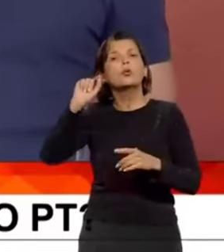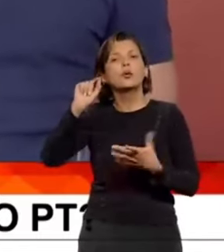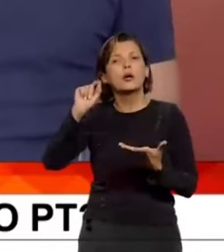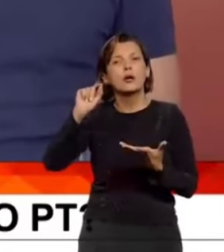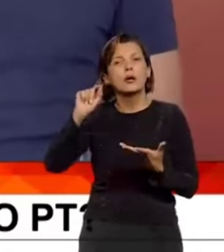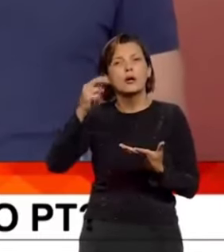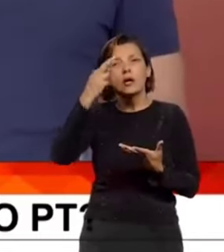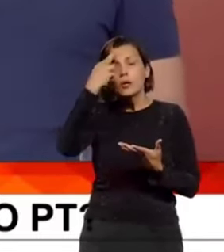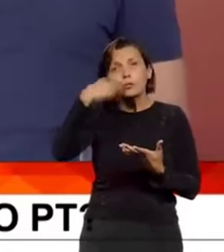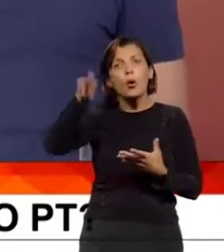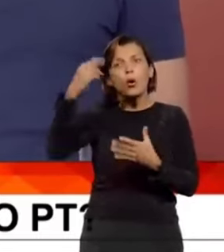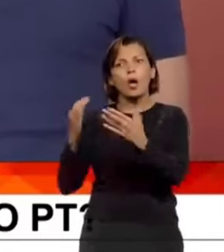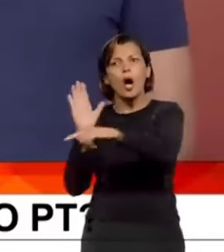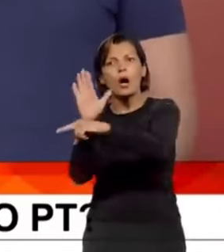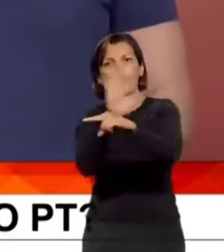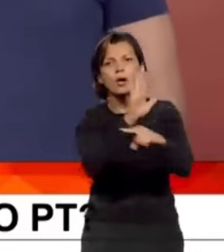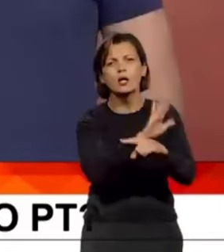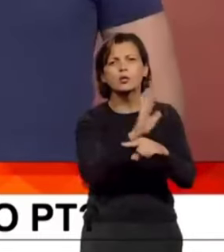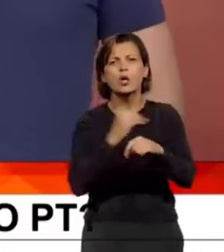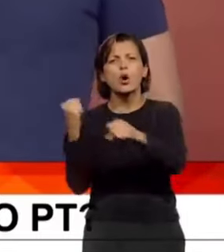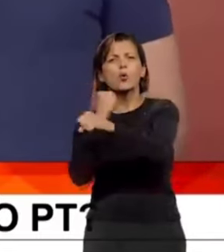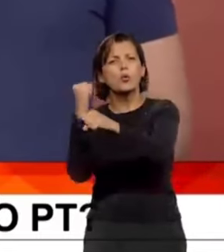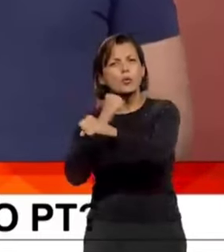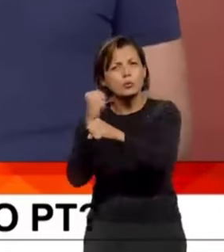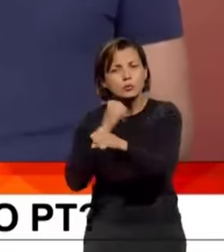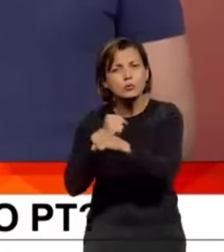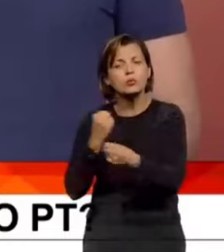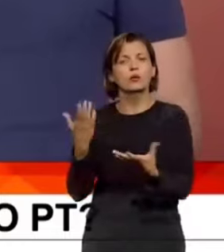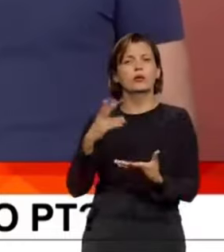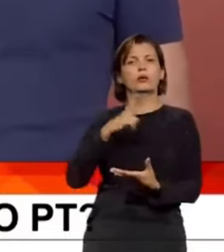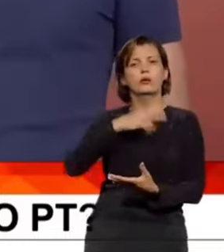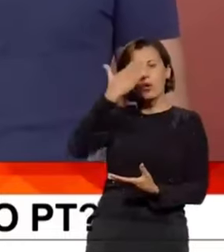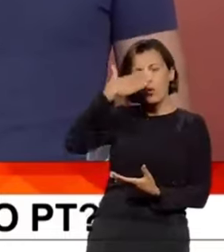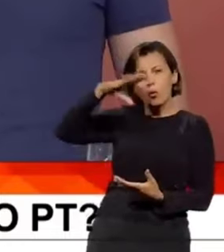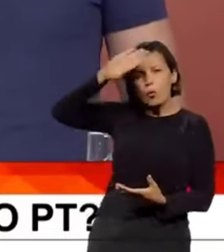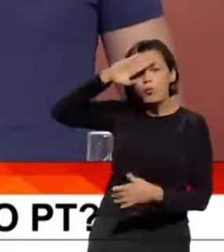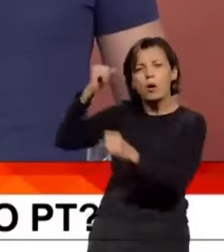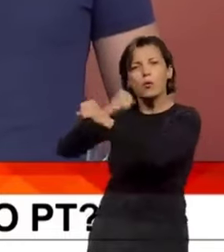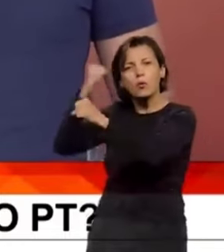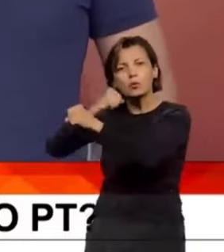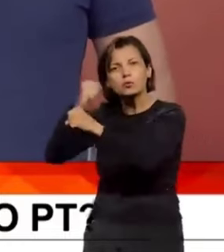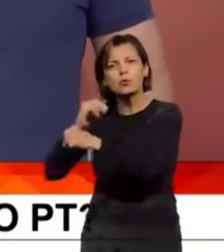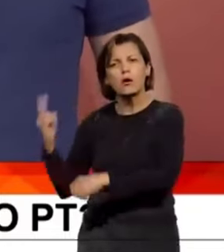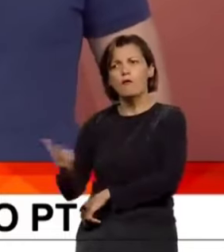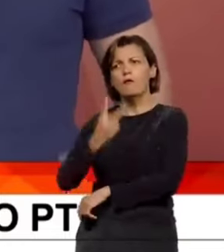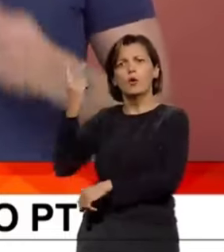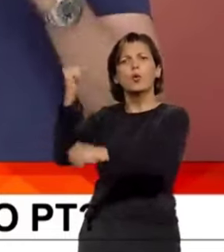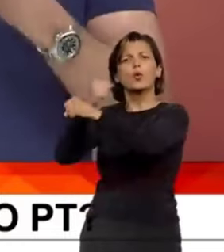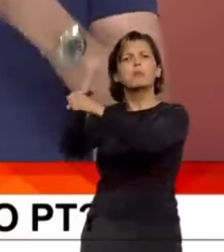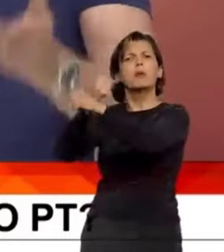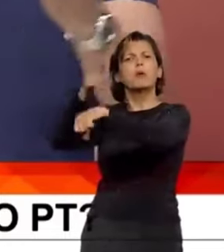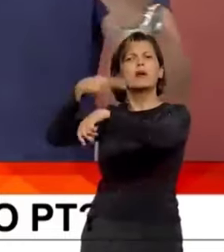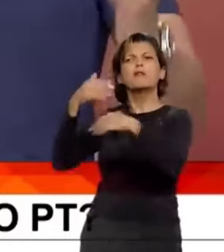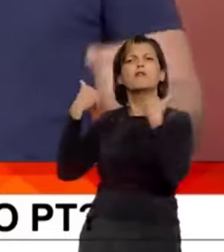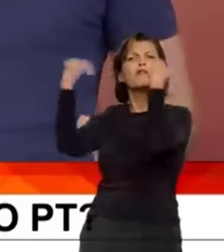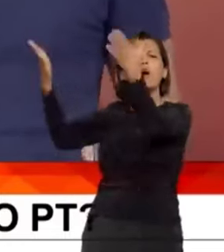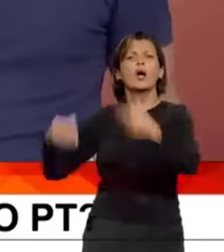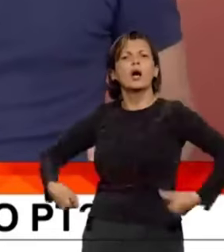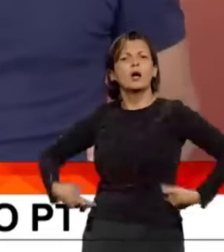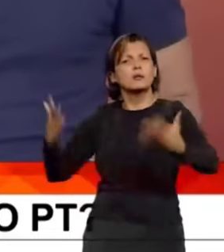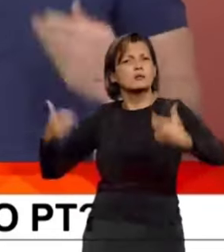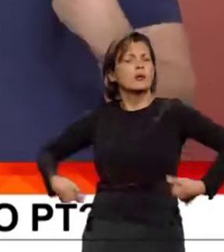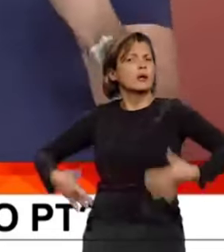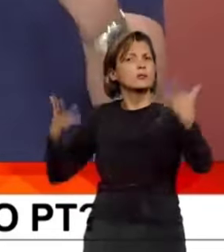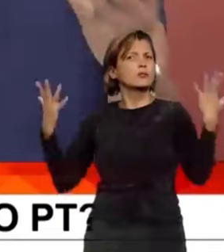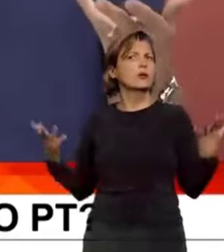que nesse país foi fazer Porto em Cuba foi fazer metrô e Venezuela foi fazer coisas em outros pais que a gente tem nada com